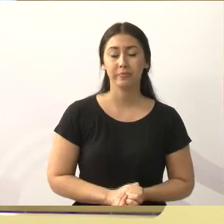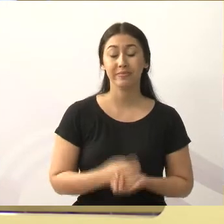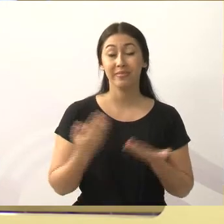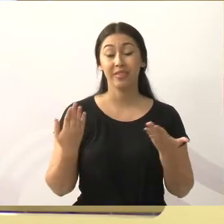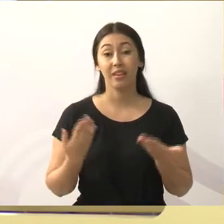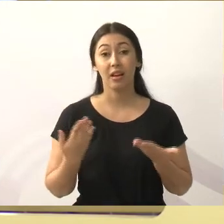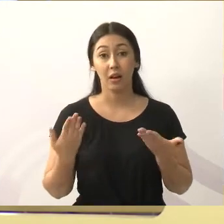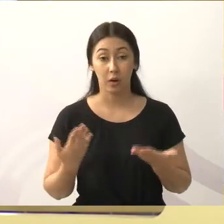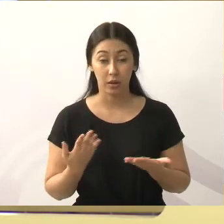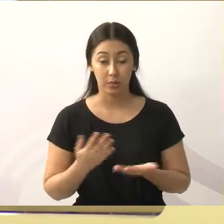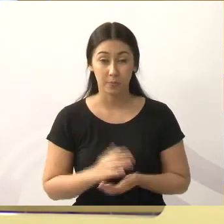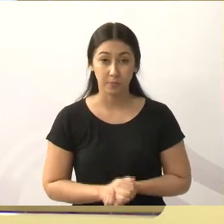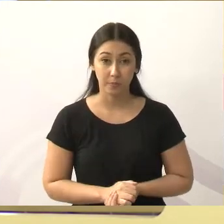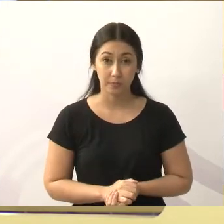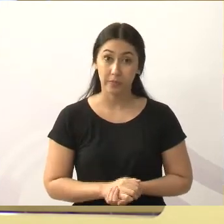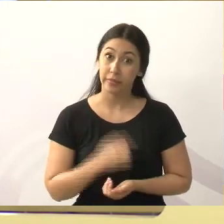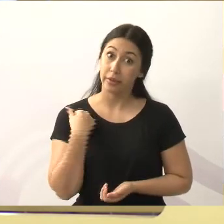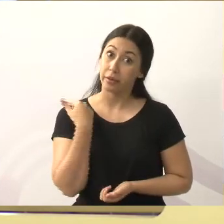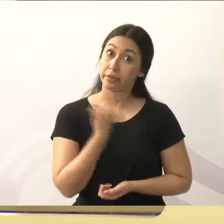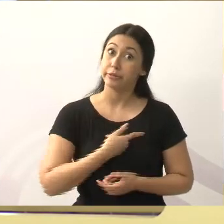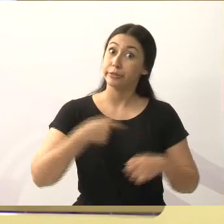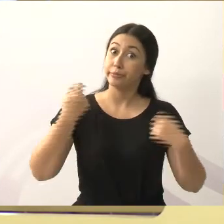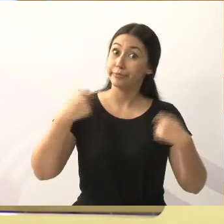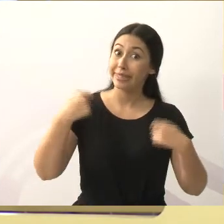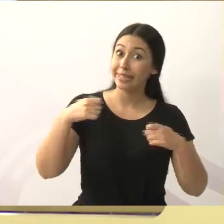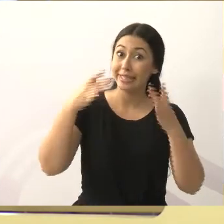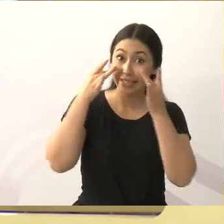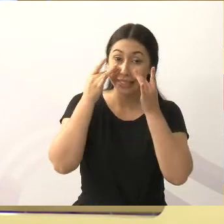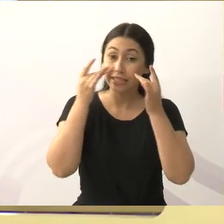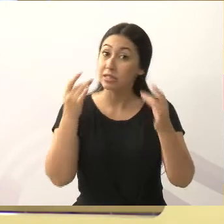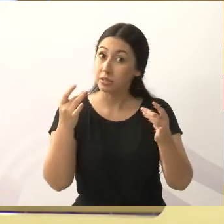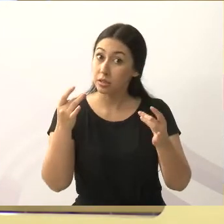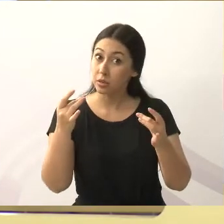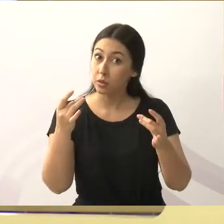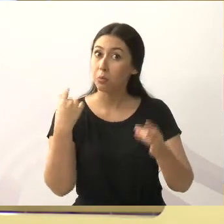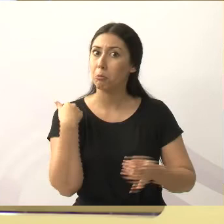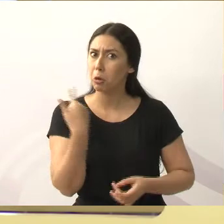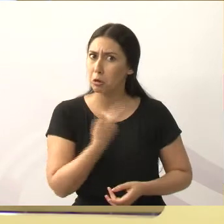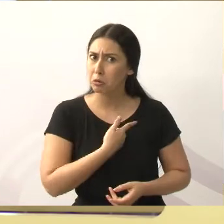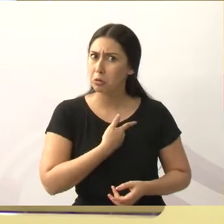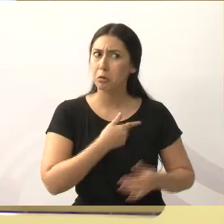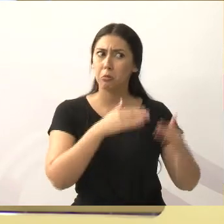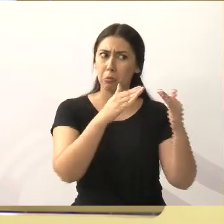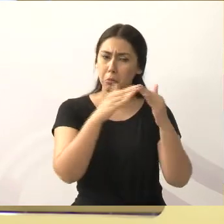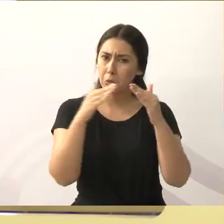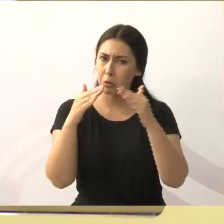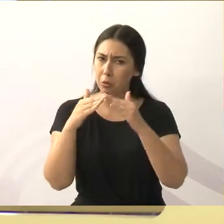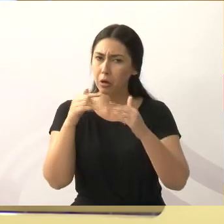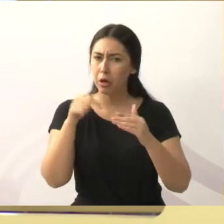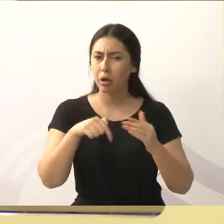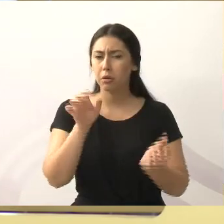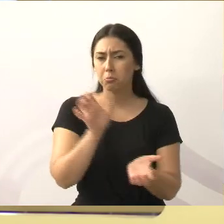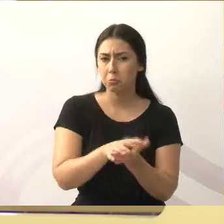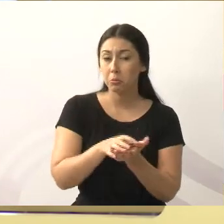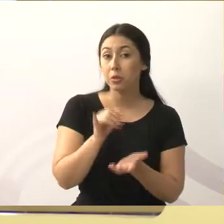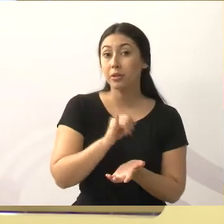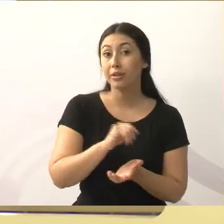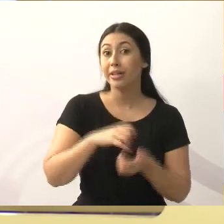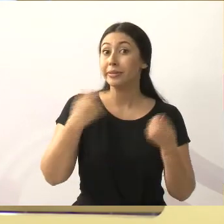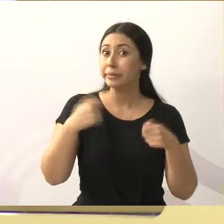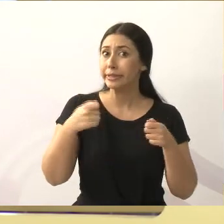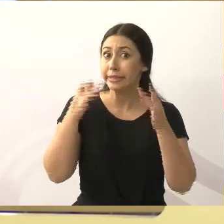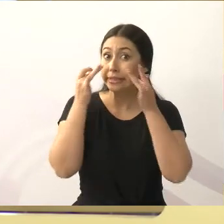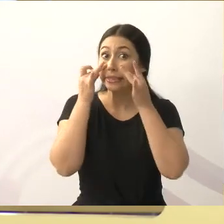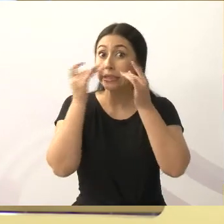Agora, nós temos que escutar, nós, moradores de Jacareí, nós temos que ouvir os